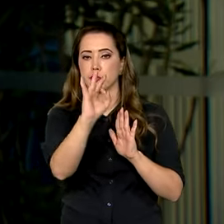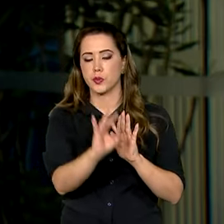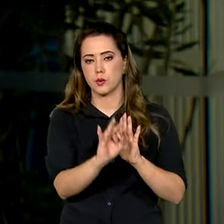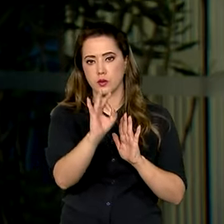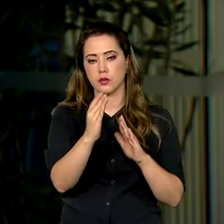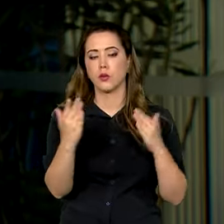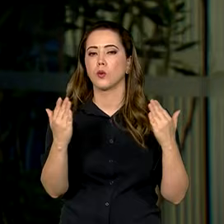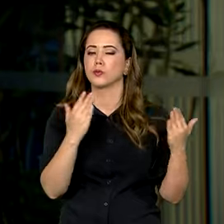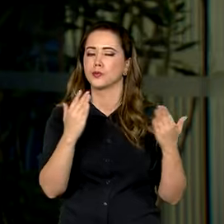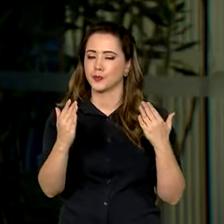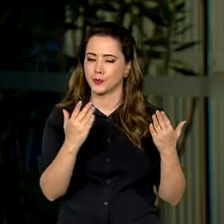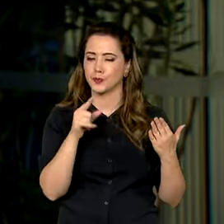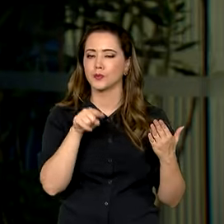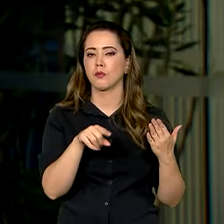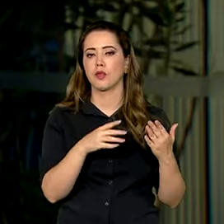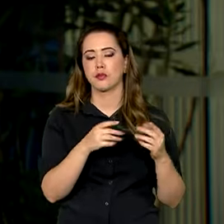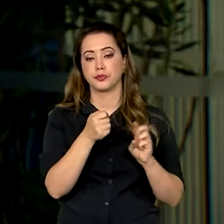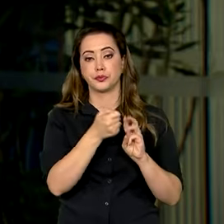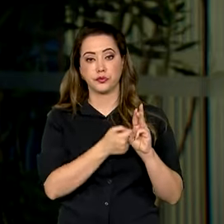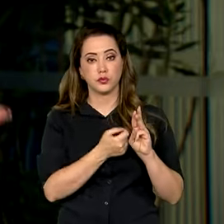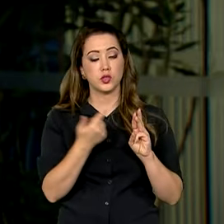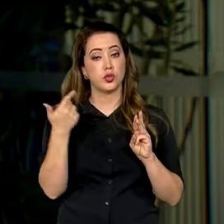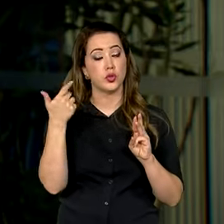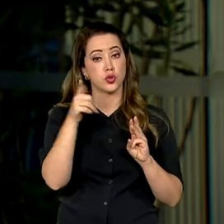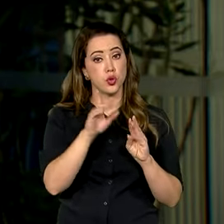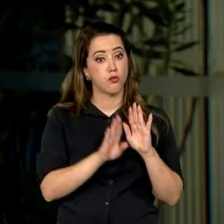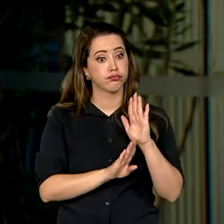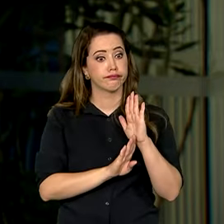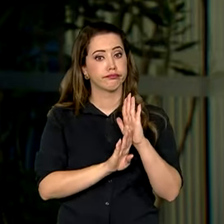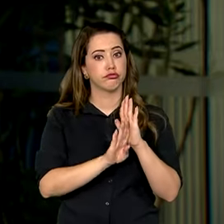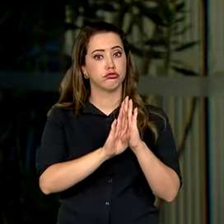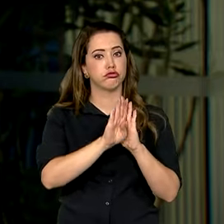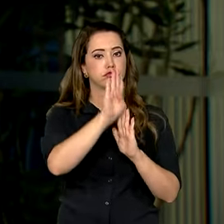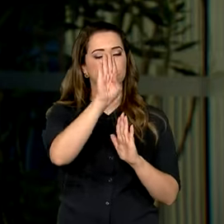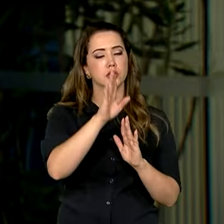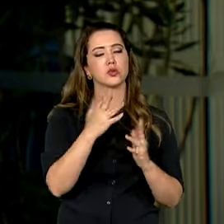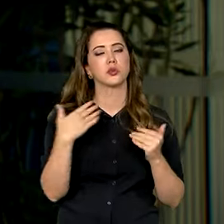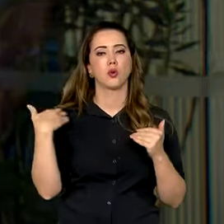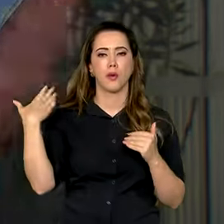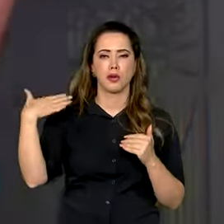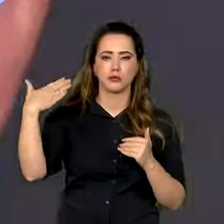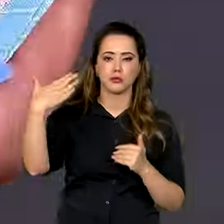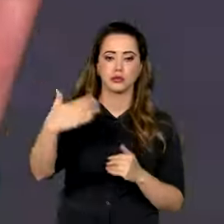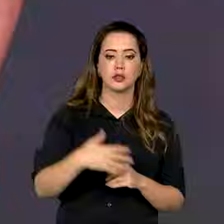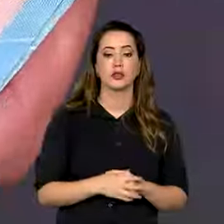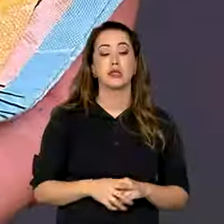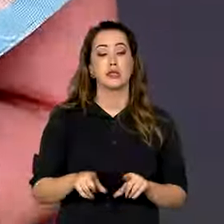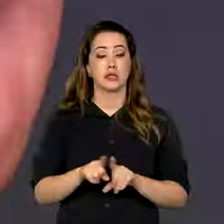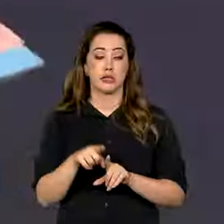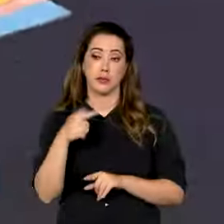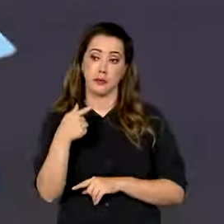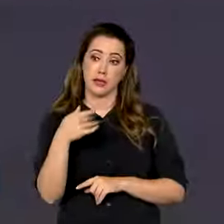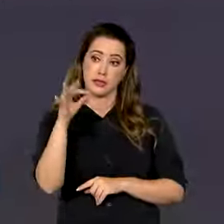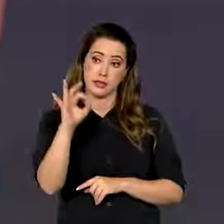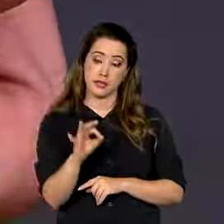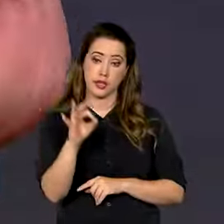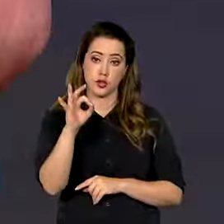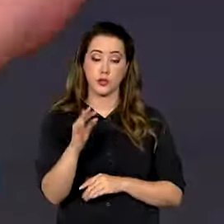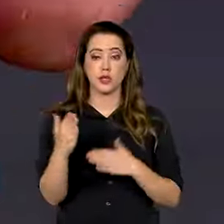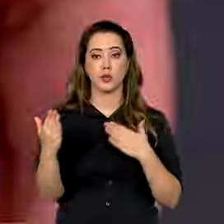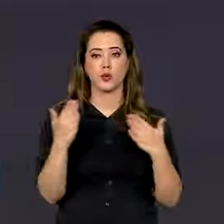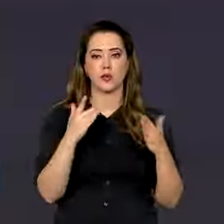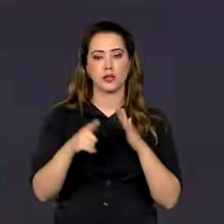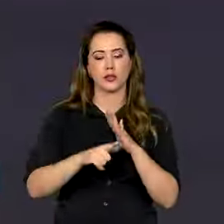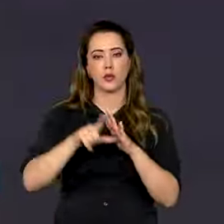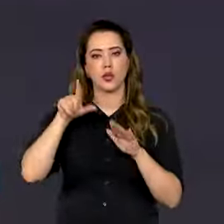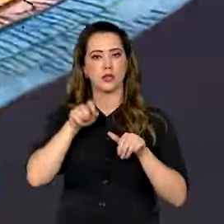0,1% no trimestre, com isso retorna para o nível mais alto da série histórica e também 7% acima do nível